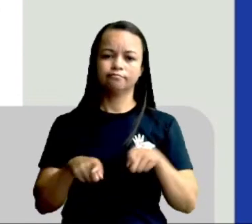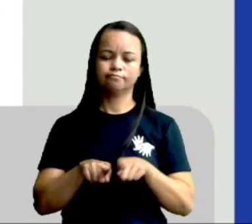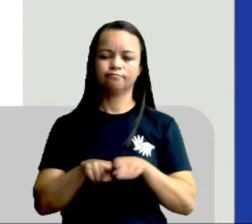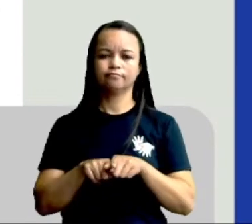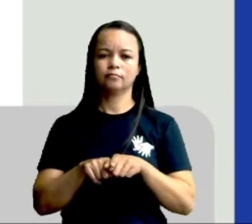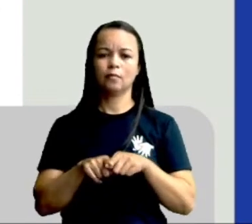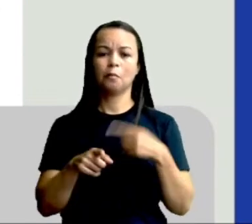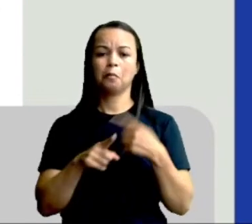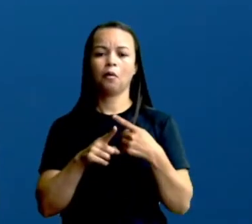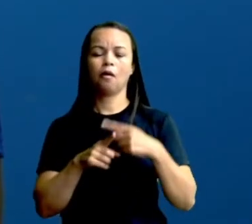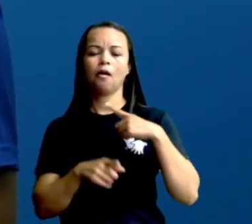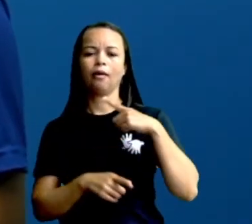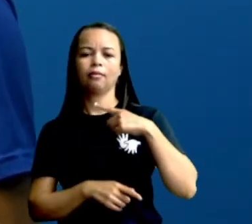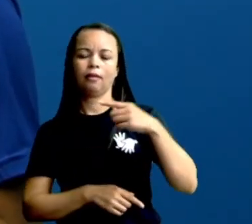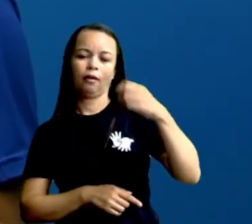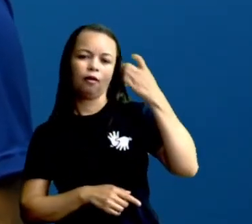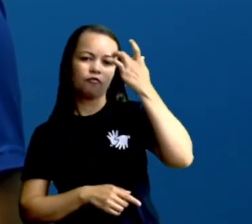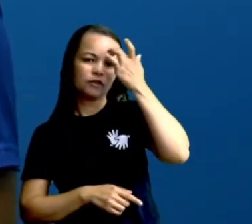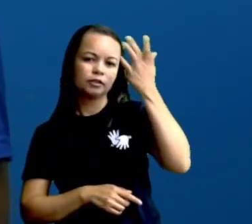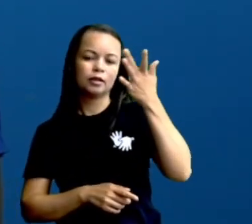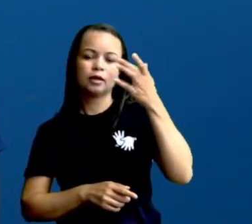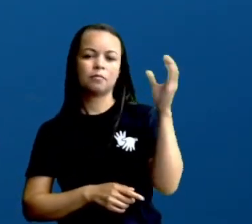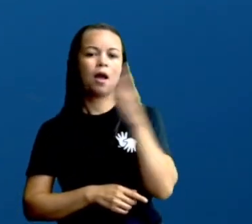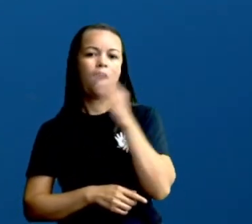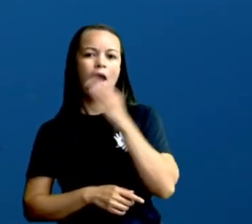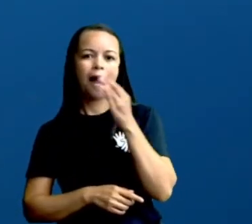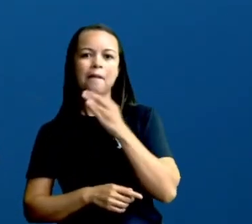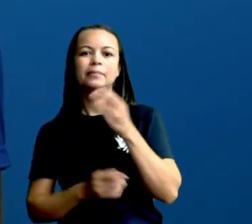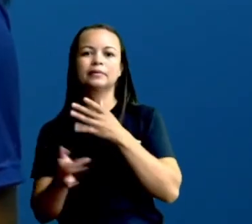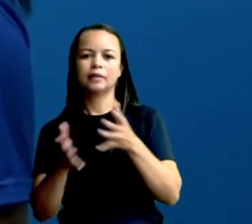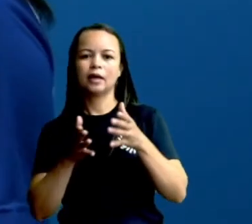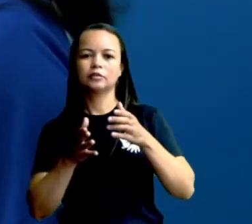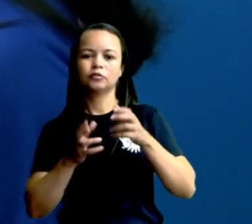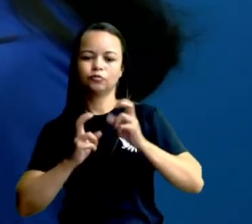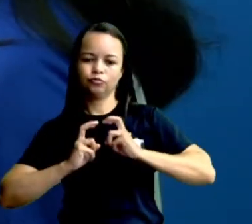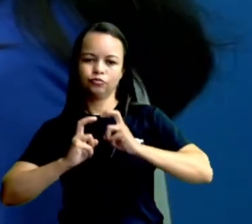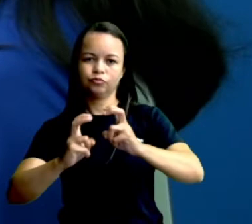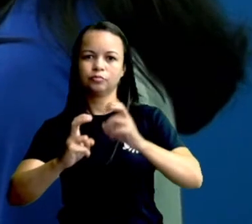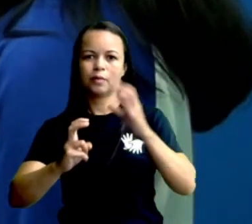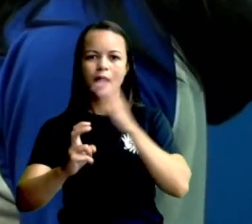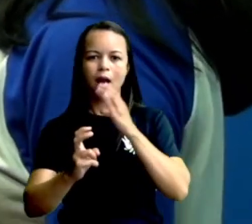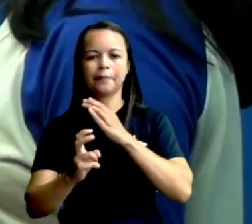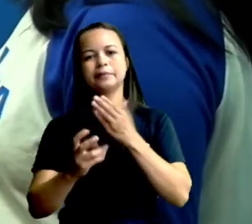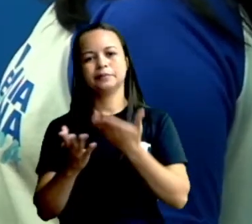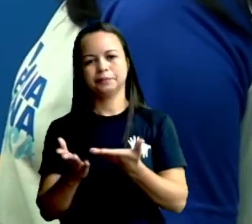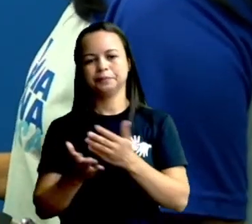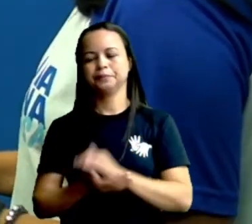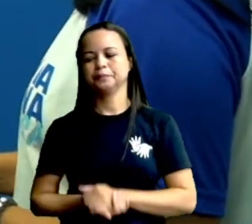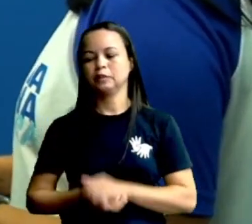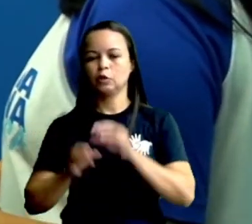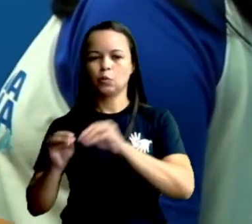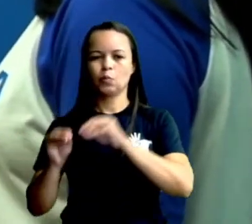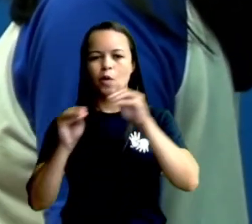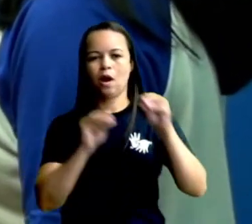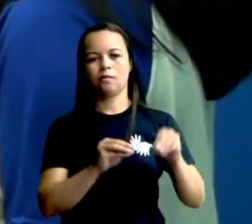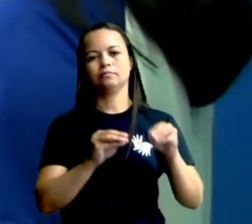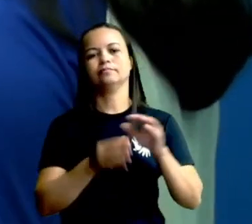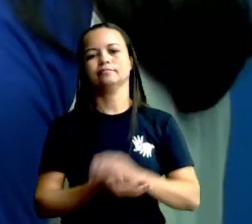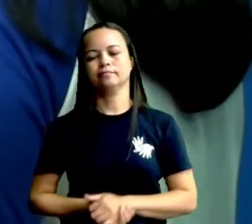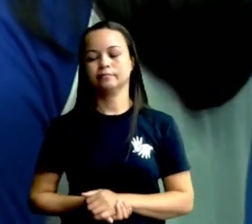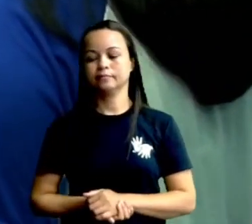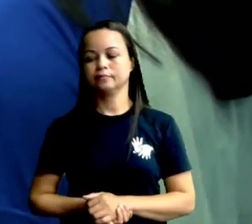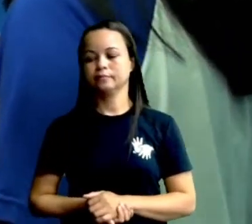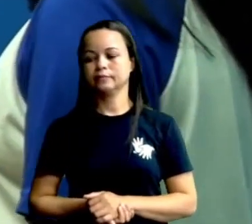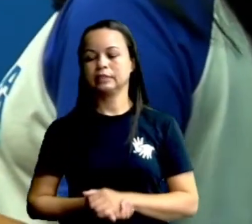uma facilidade mais rápida também de levar uma mercadoria de um lugar para outro. Olha aí, as